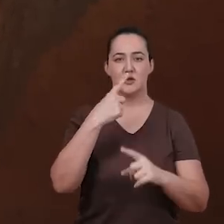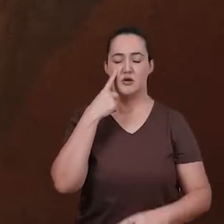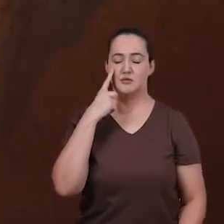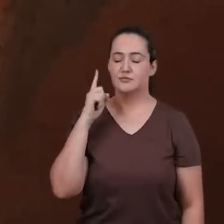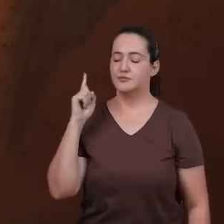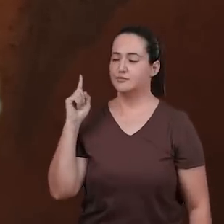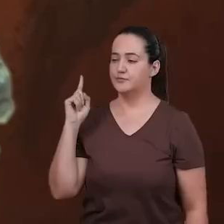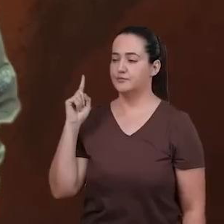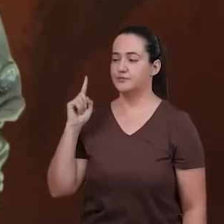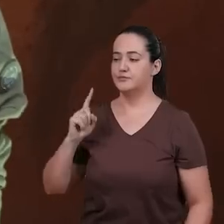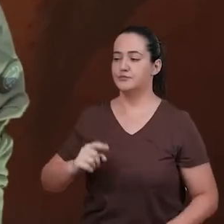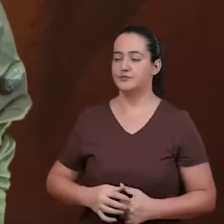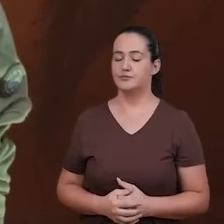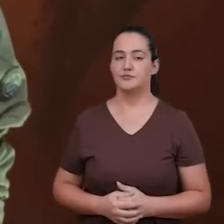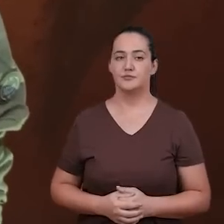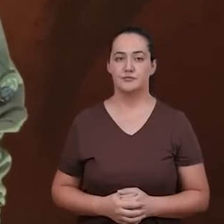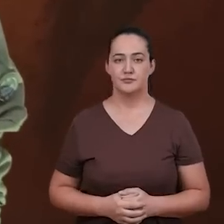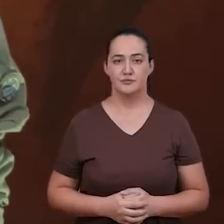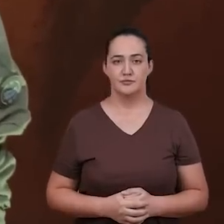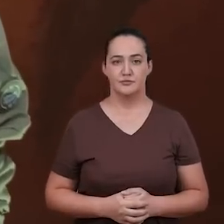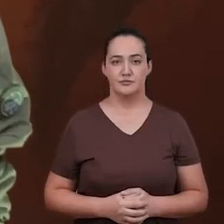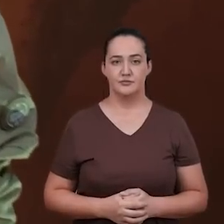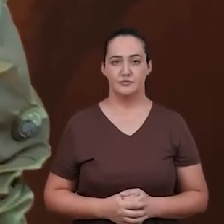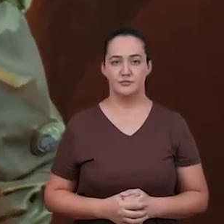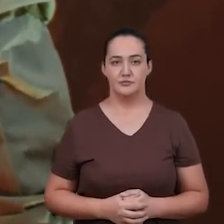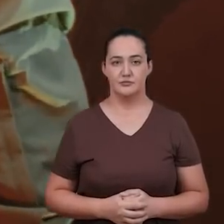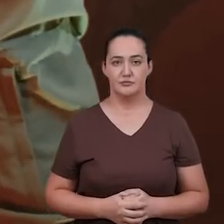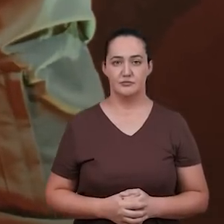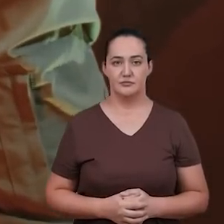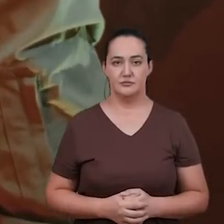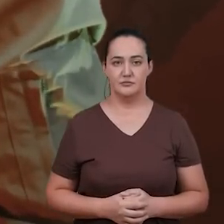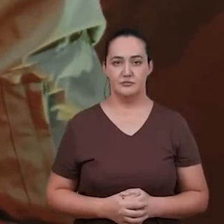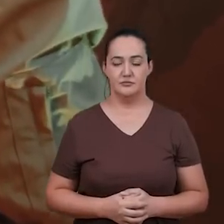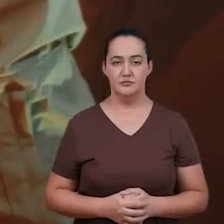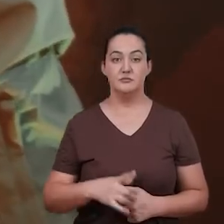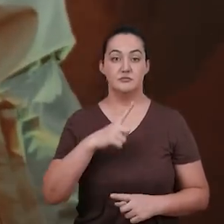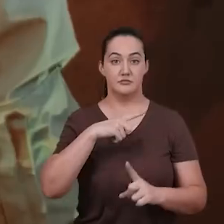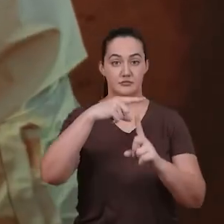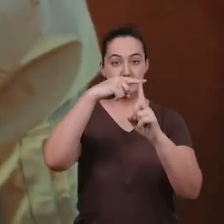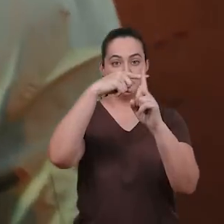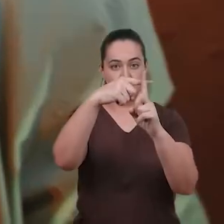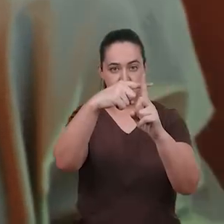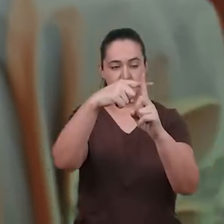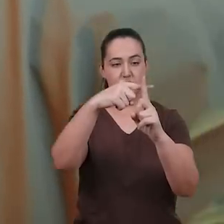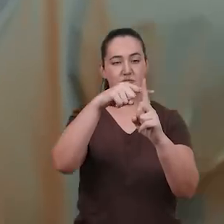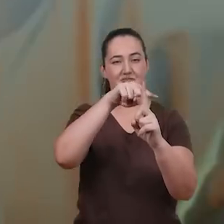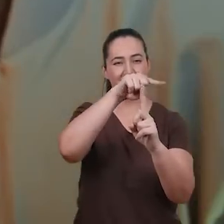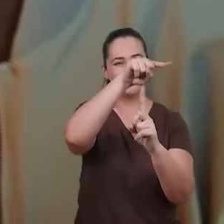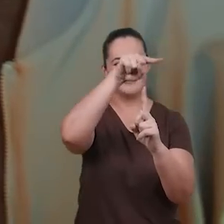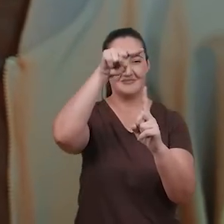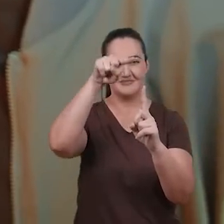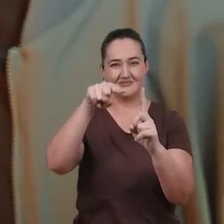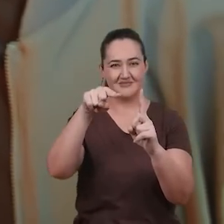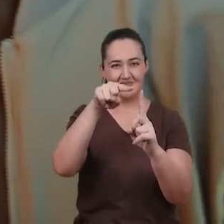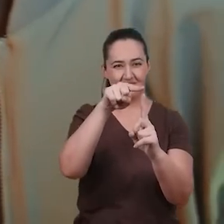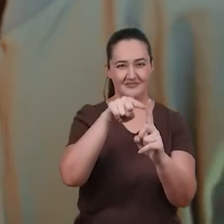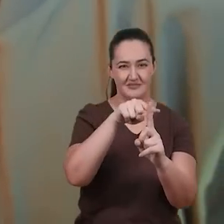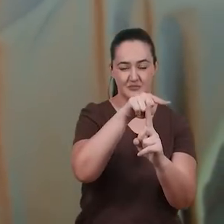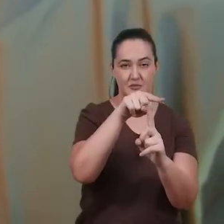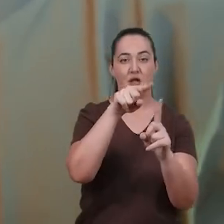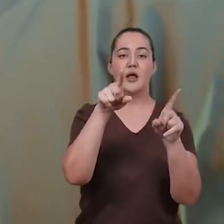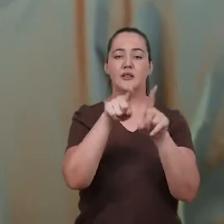marca do cinzel aqui. Você tem aqui uma cruz e aqui como se fosse